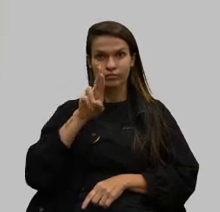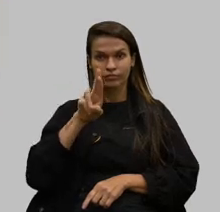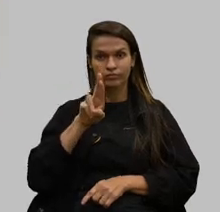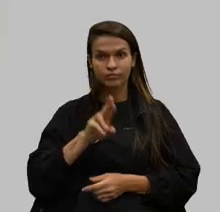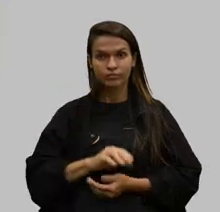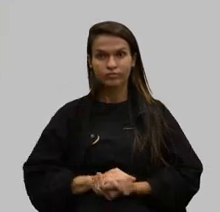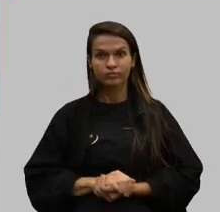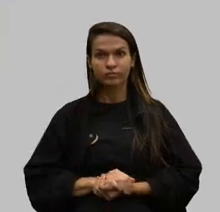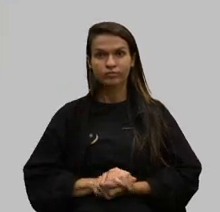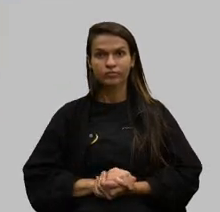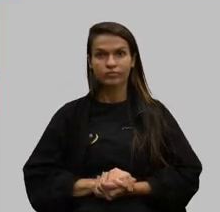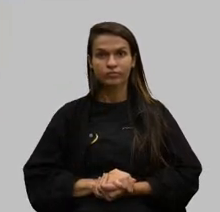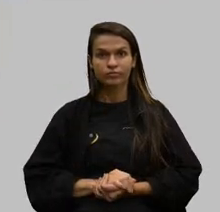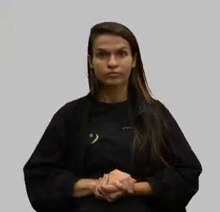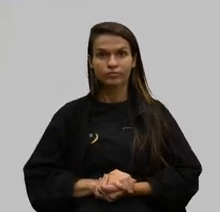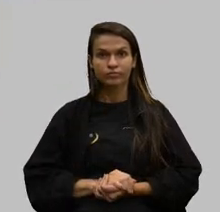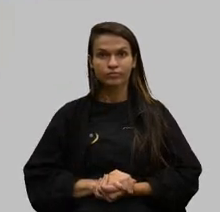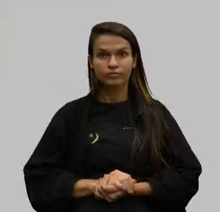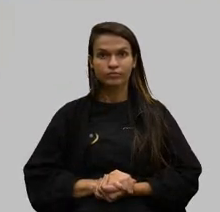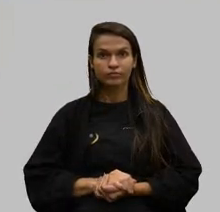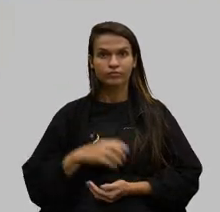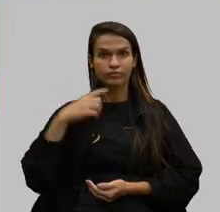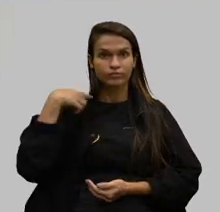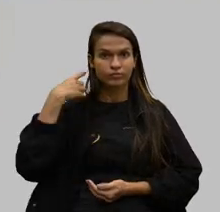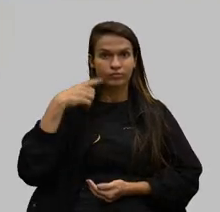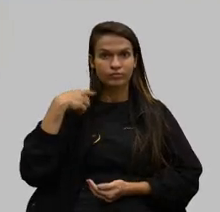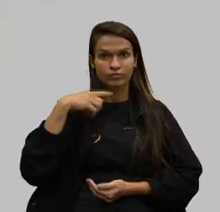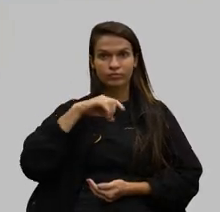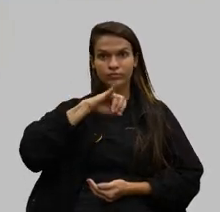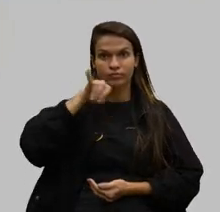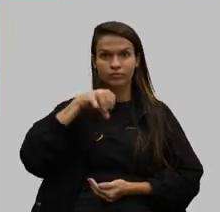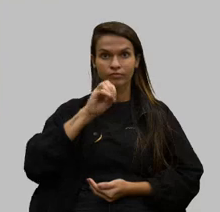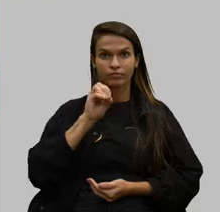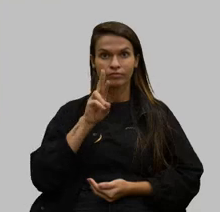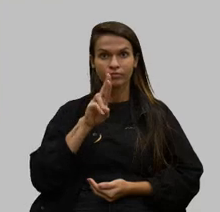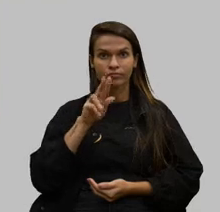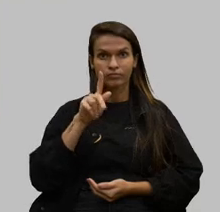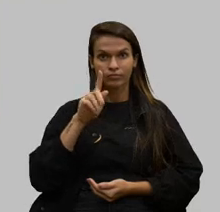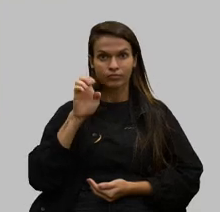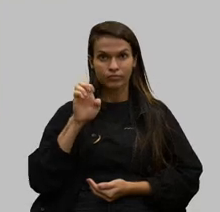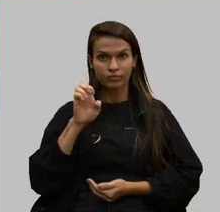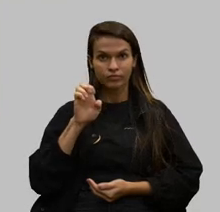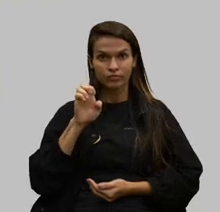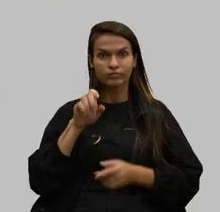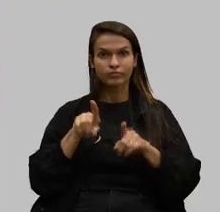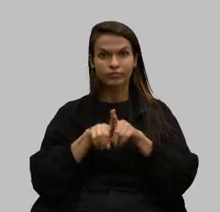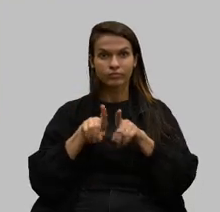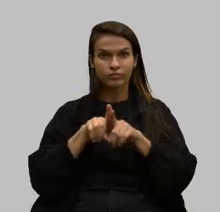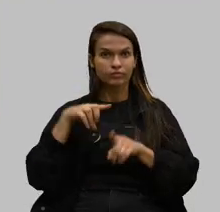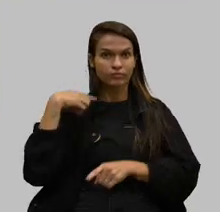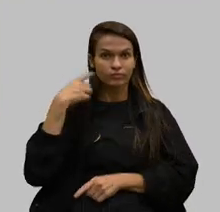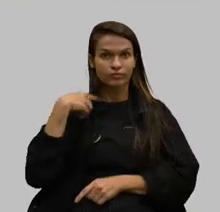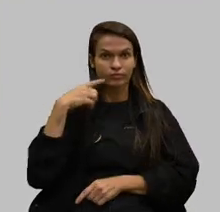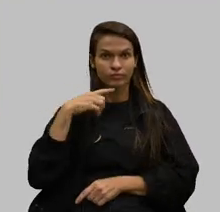Deputado é o Dr Jorge Dr Jorge eut